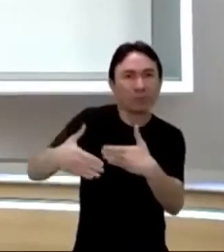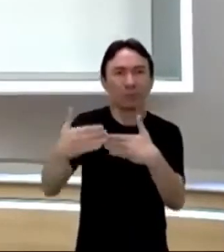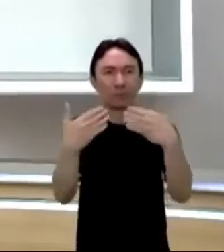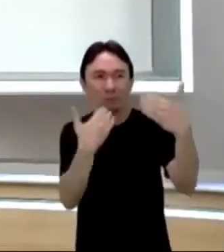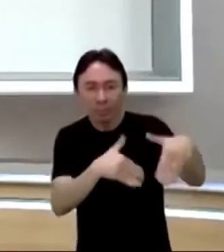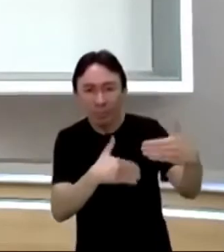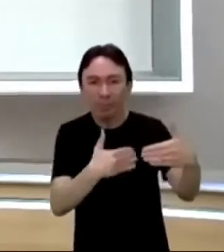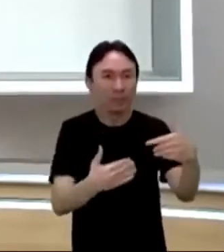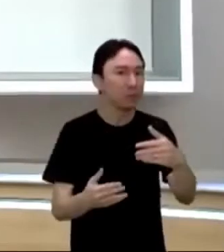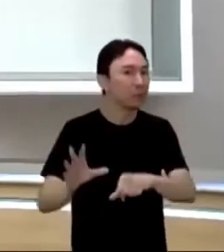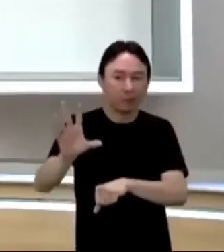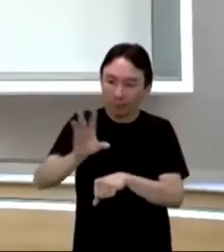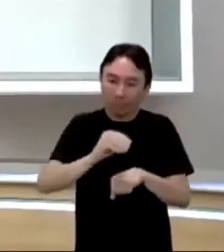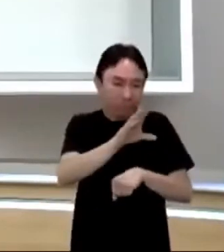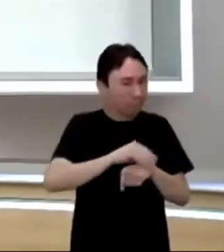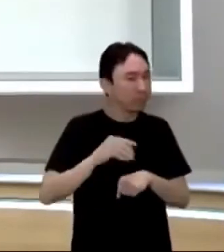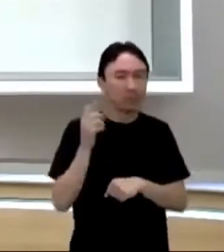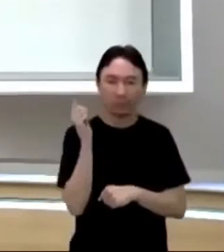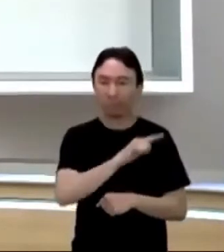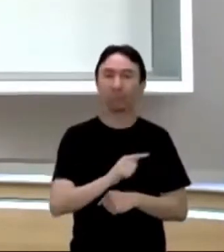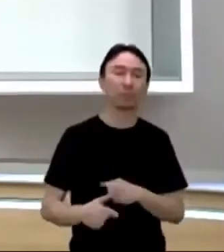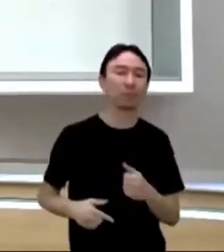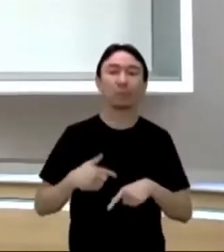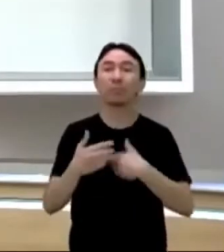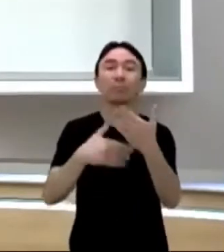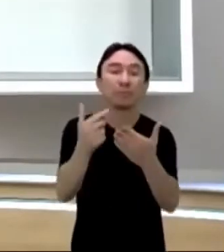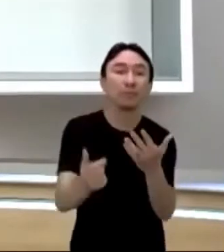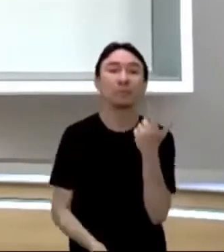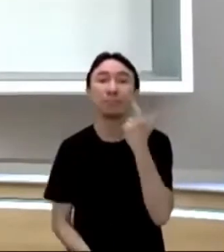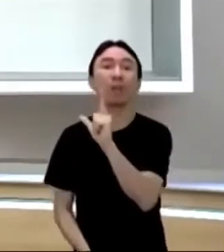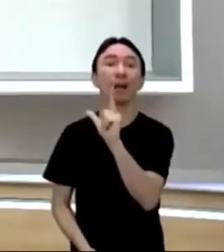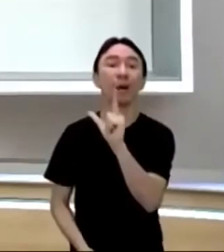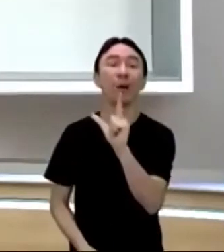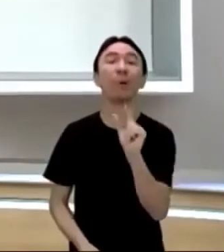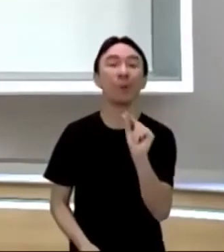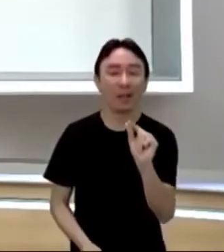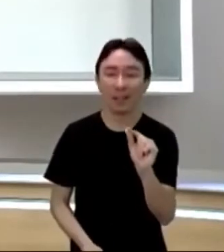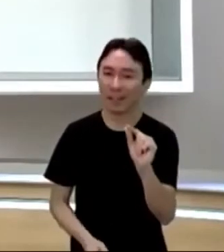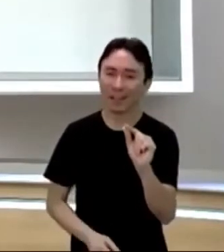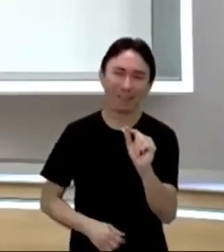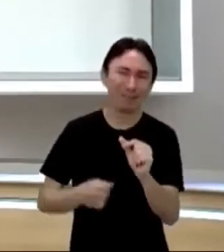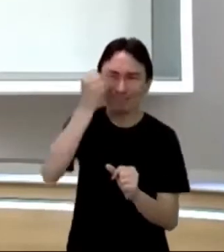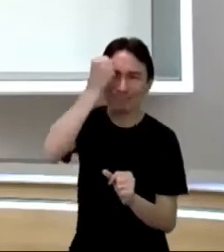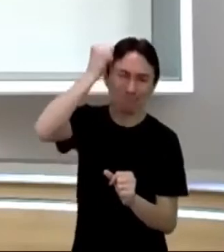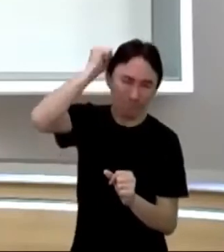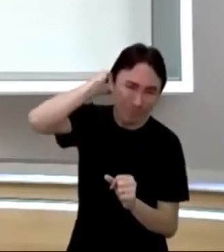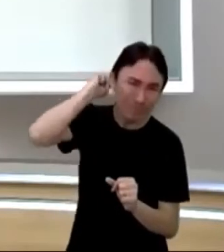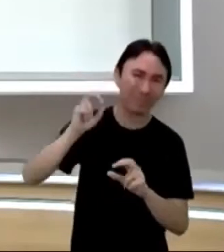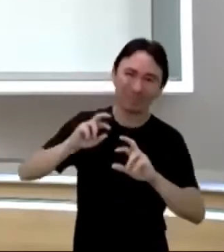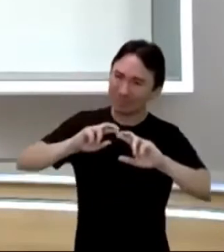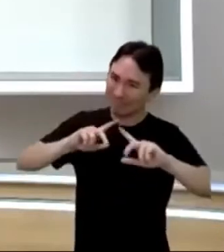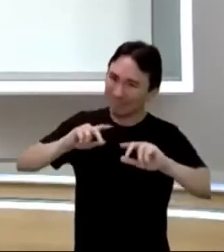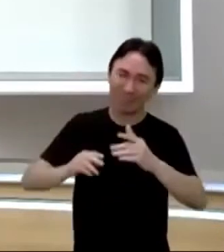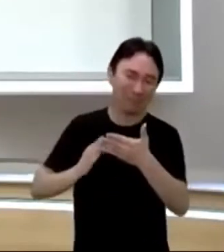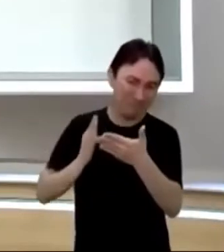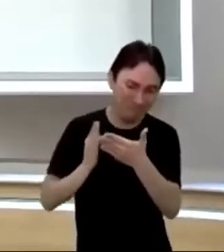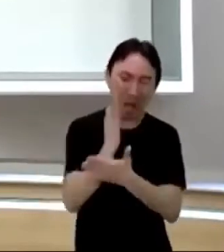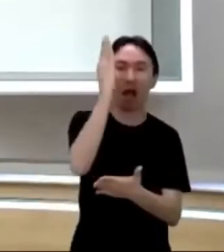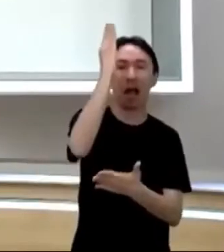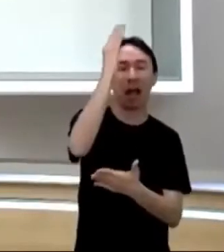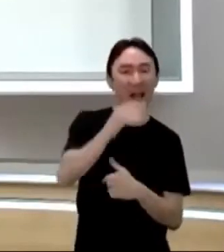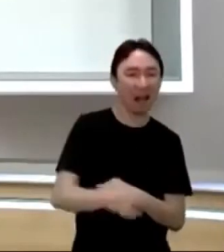dedicar, se esforçar aí, para depois vir o prêmio aí, que é a aprovação nos vestibulares e também uma